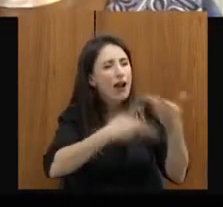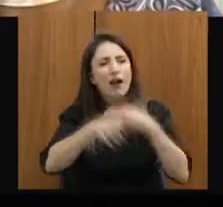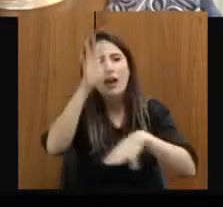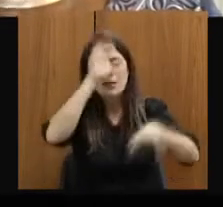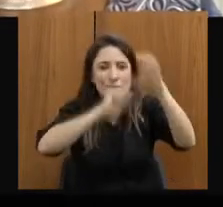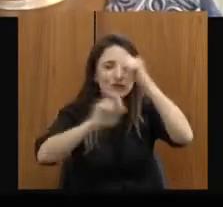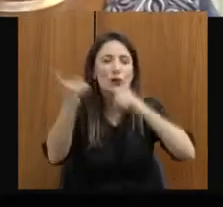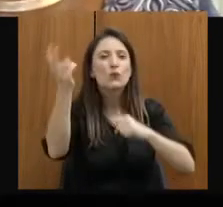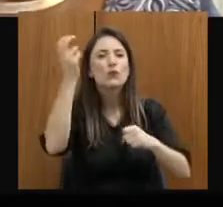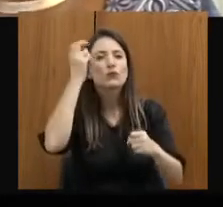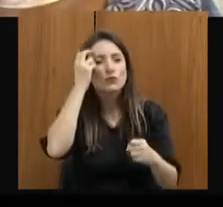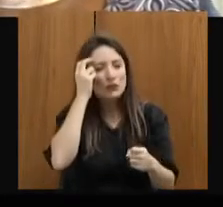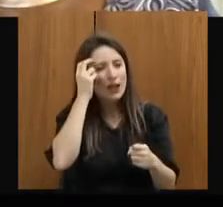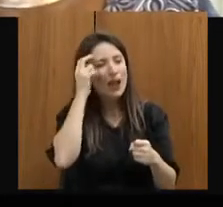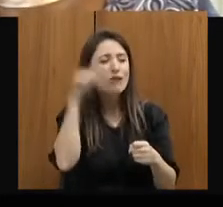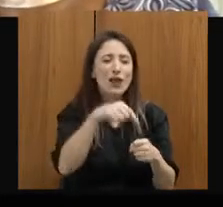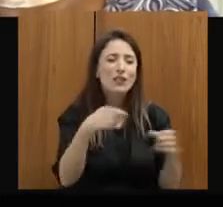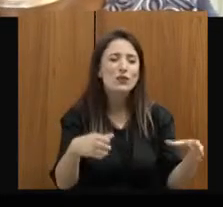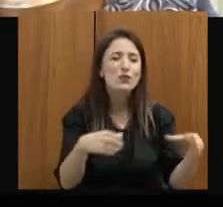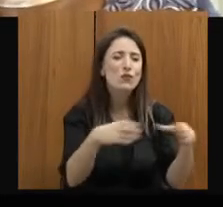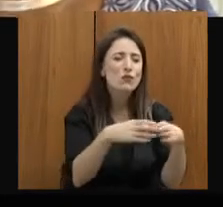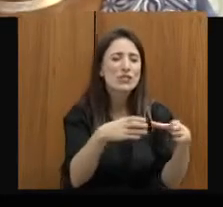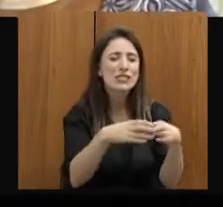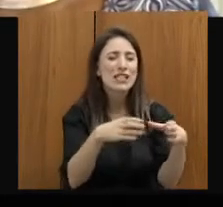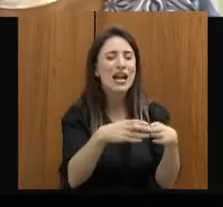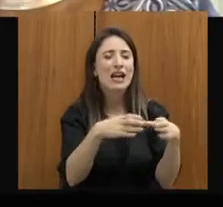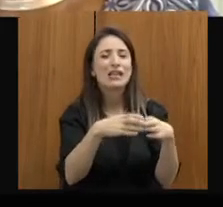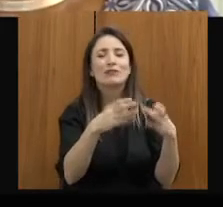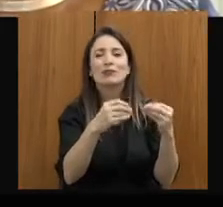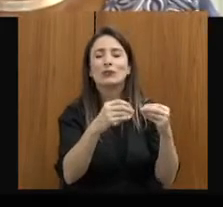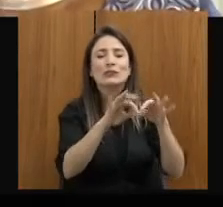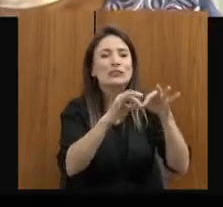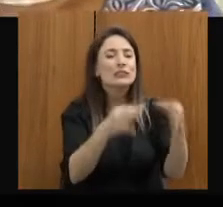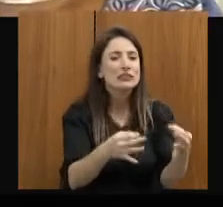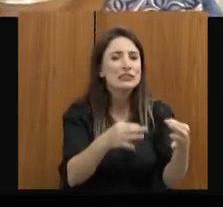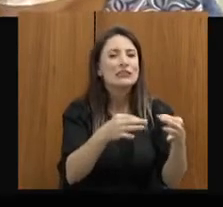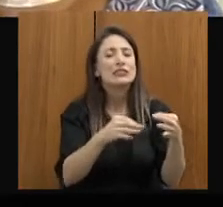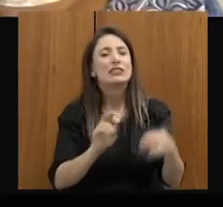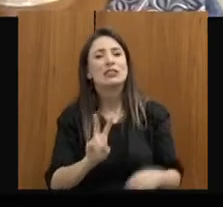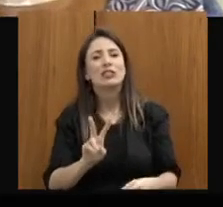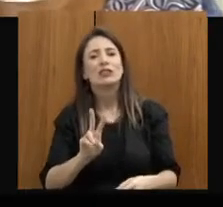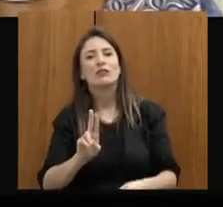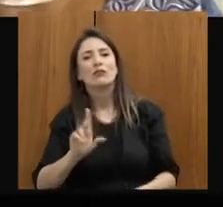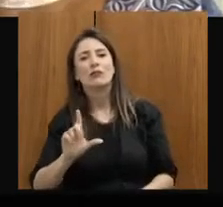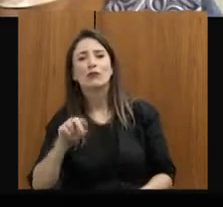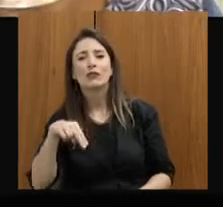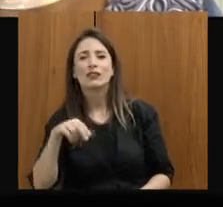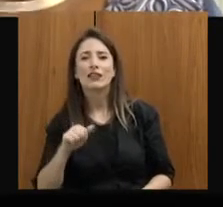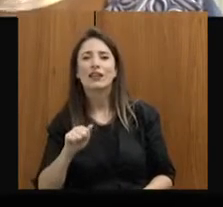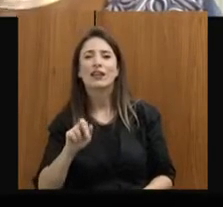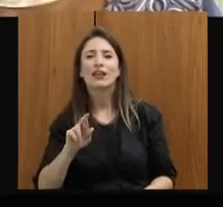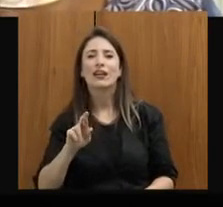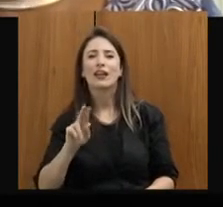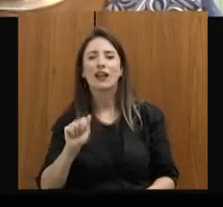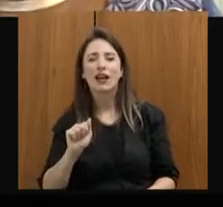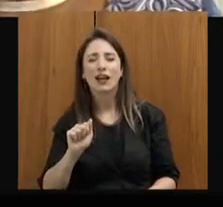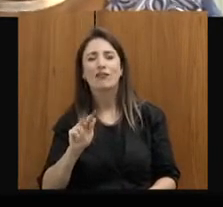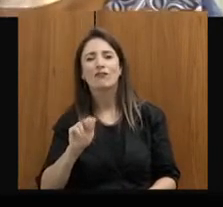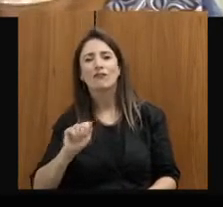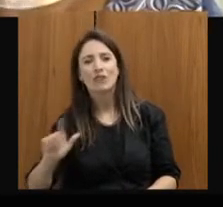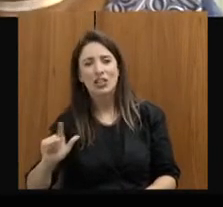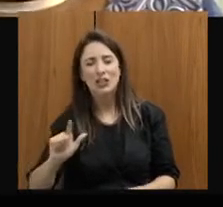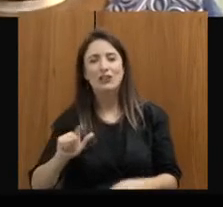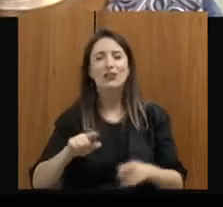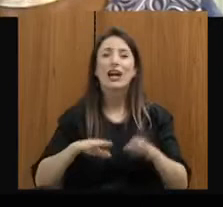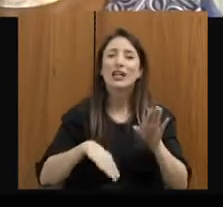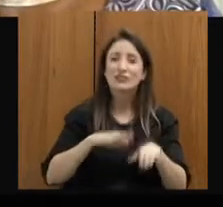extremamente vulnerabilizados ponte muitas vezes o único aparelho presente que atende